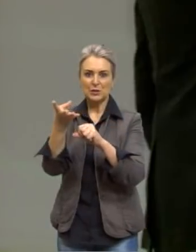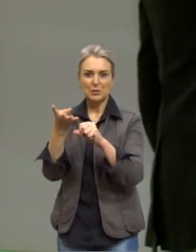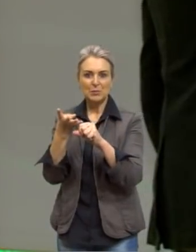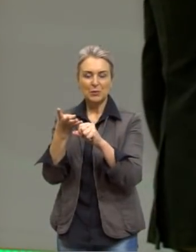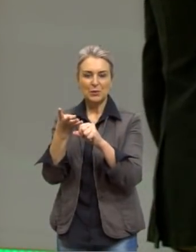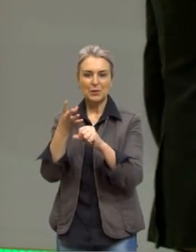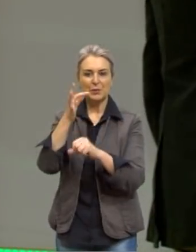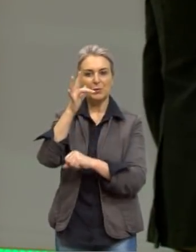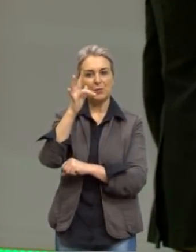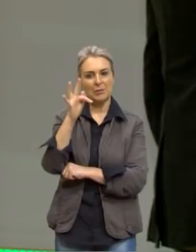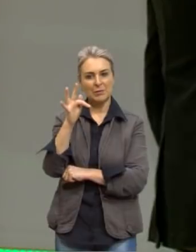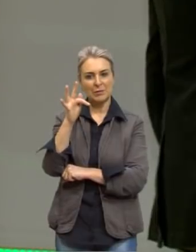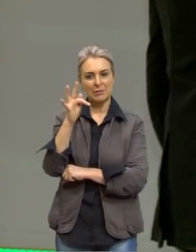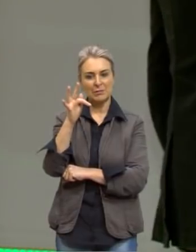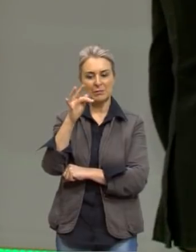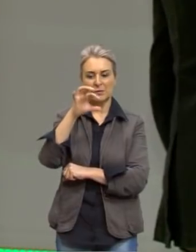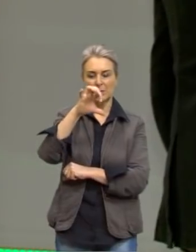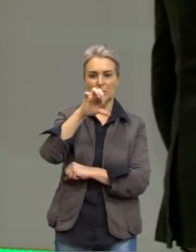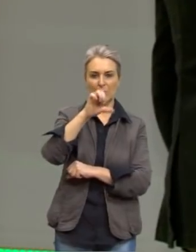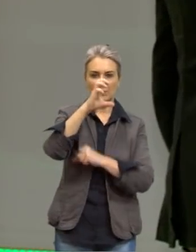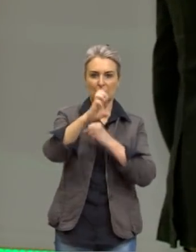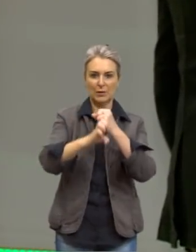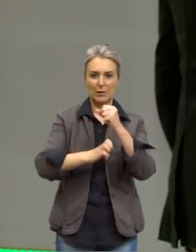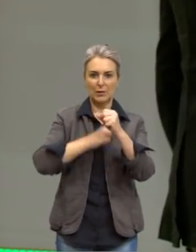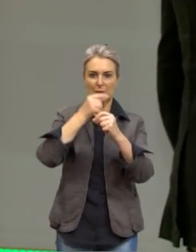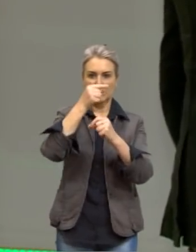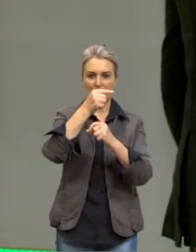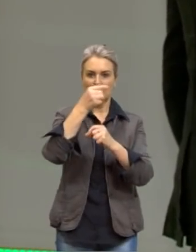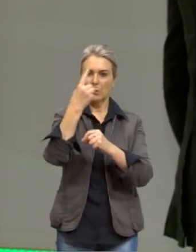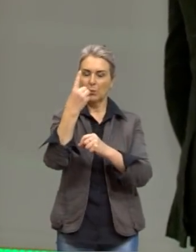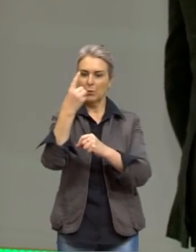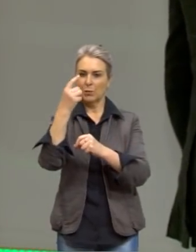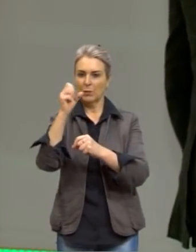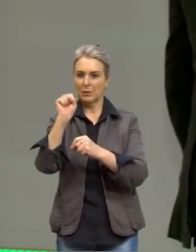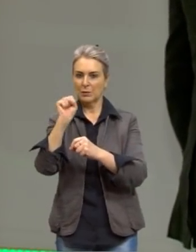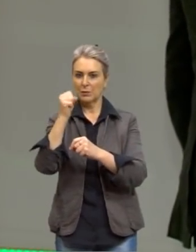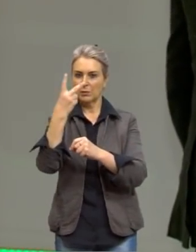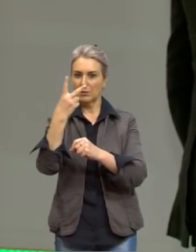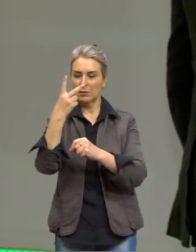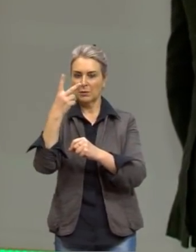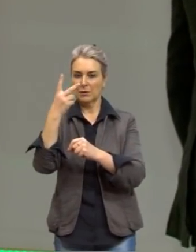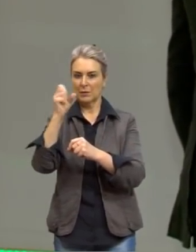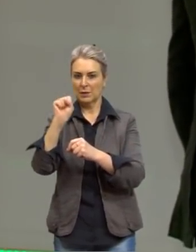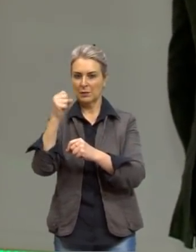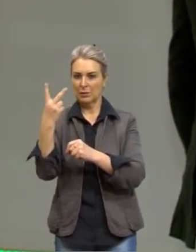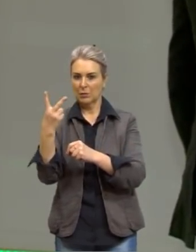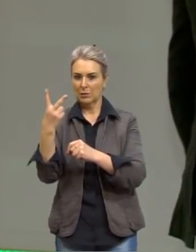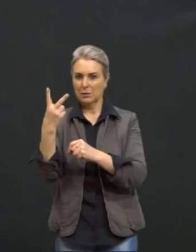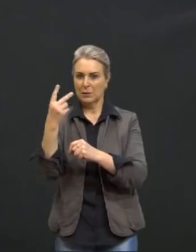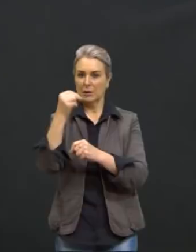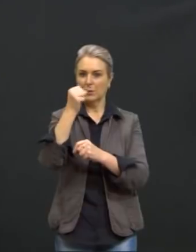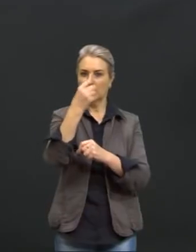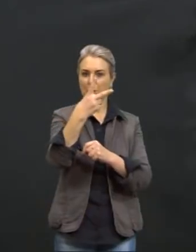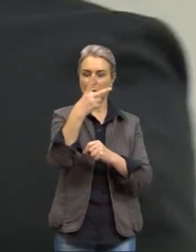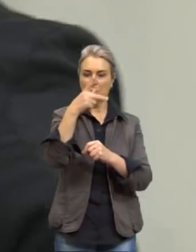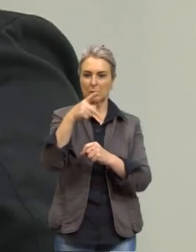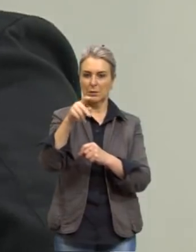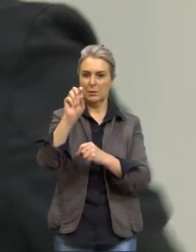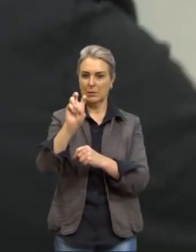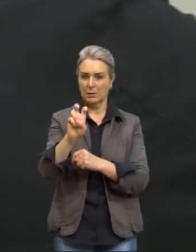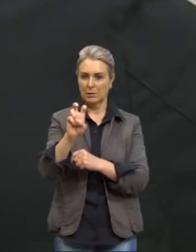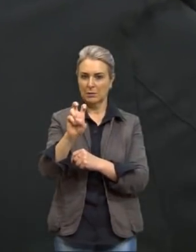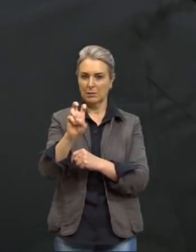o flúor tem nova elétrons 1s 2 2s 2 2p s5